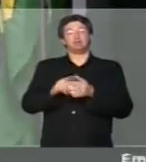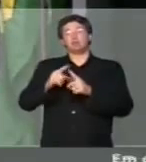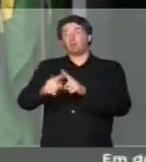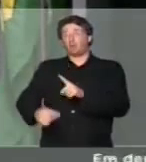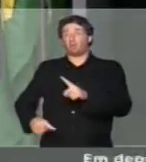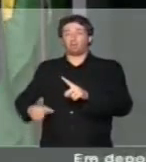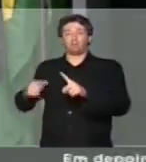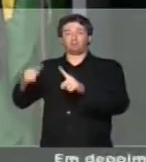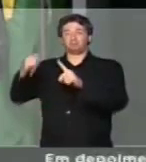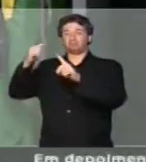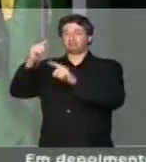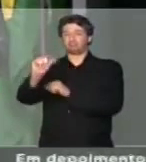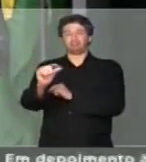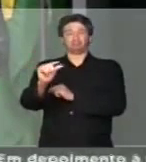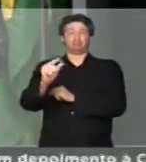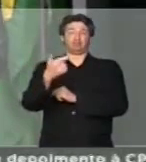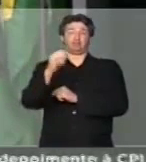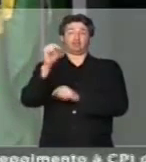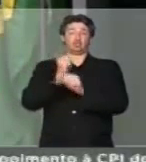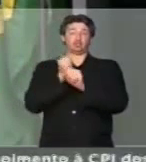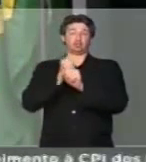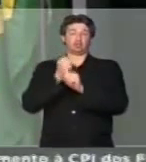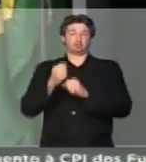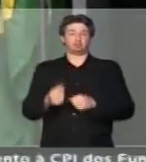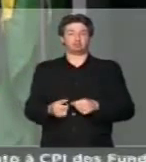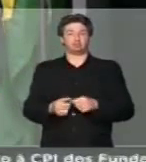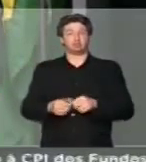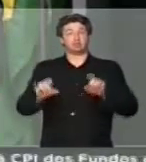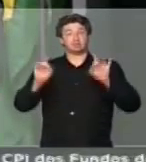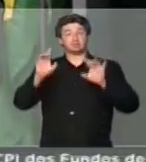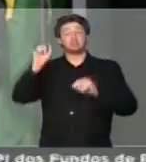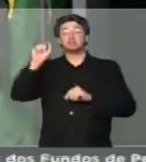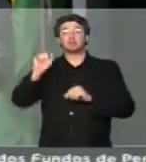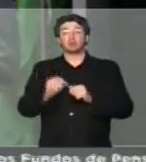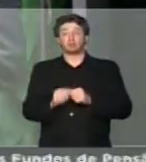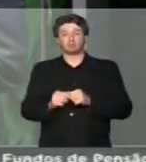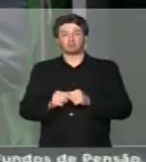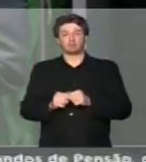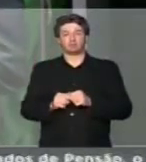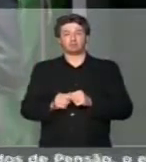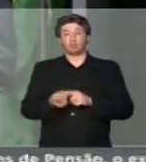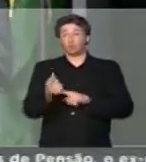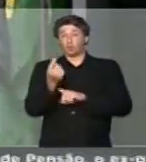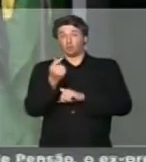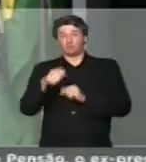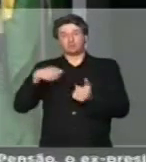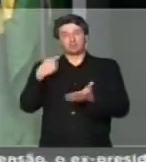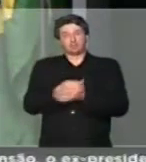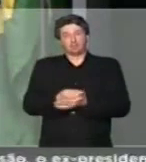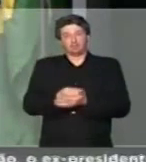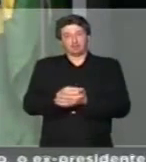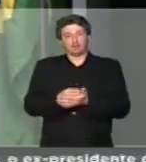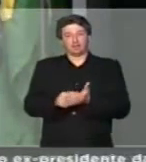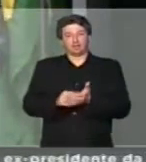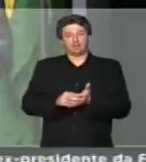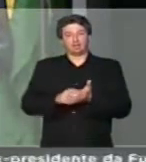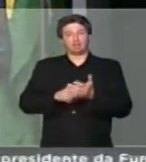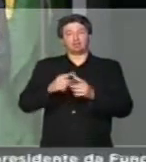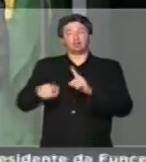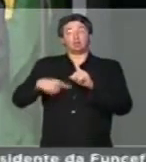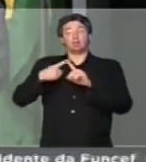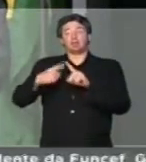baixo nos últimos 20 anos e, de modo especial, um preço pago ao longo dos